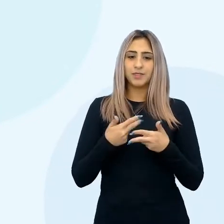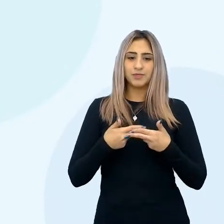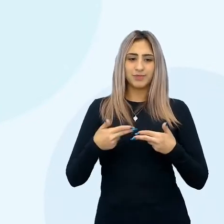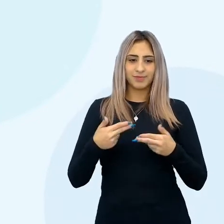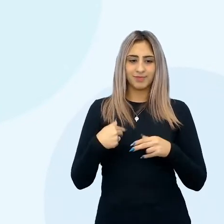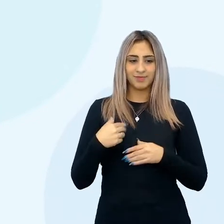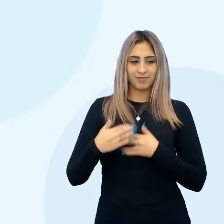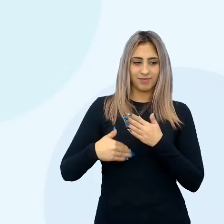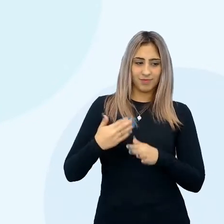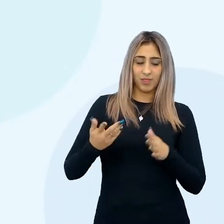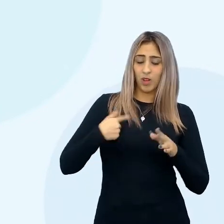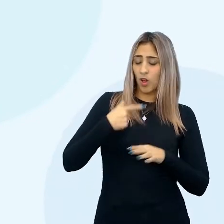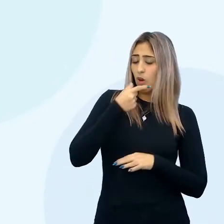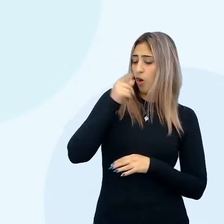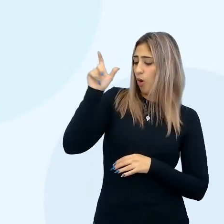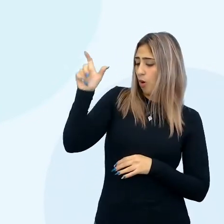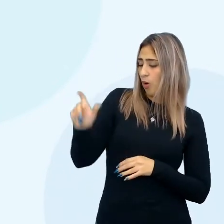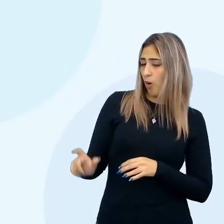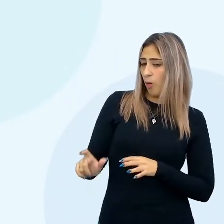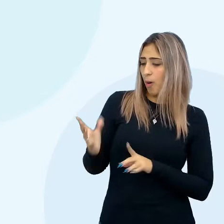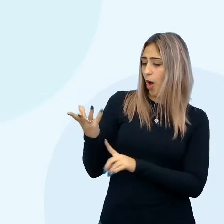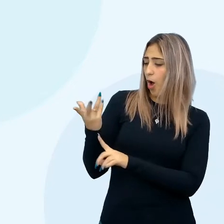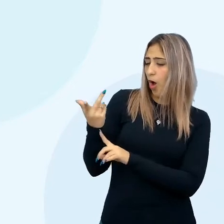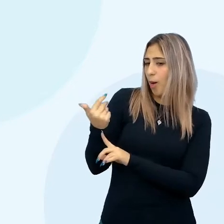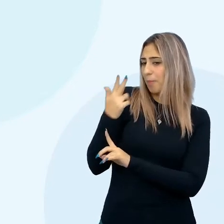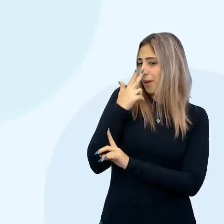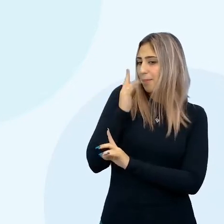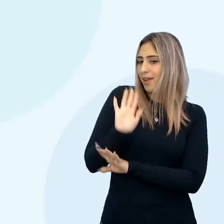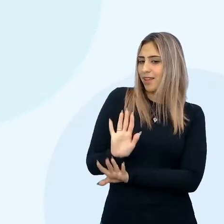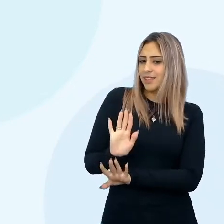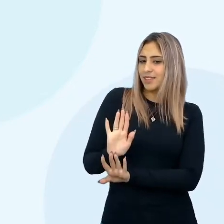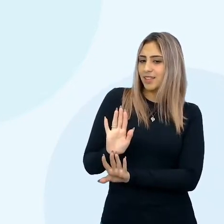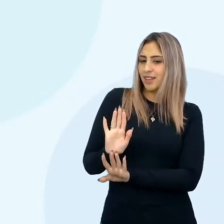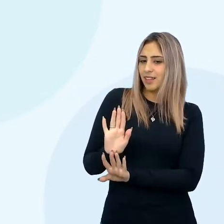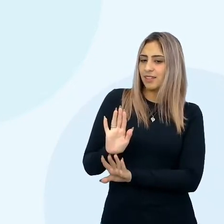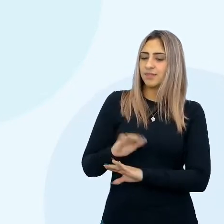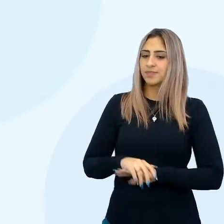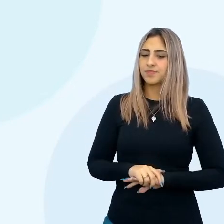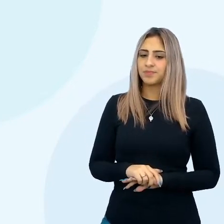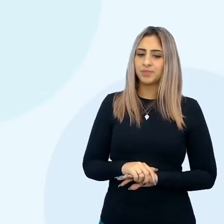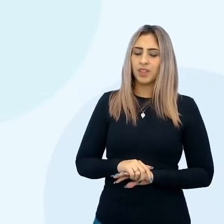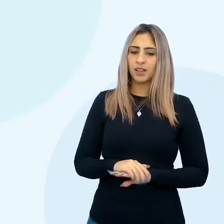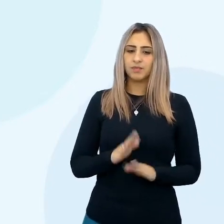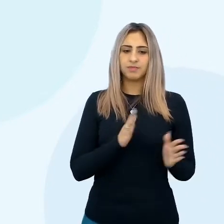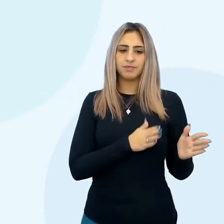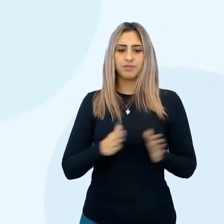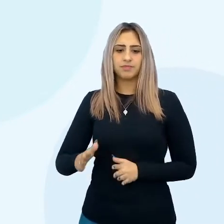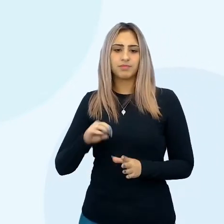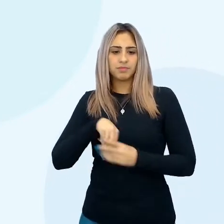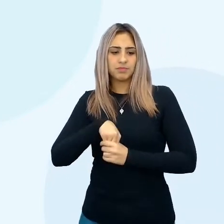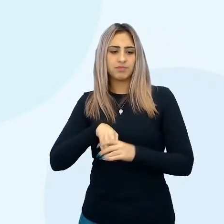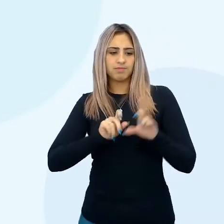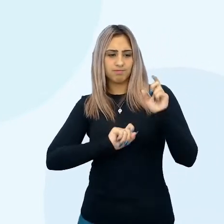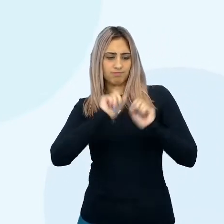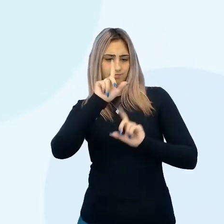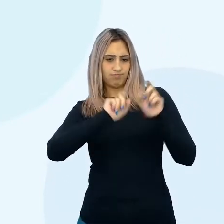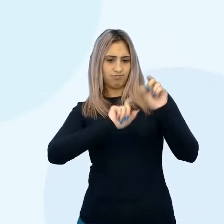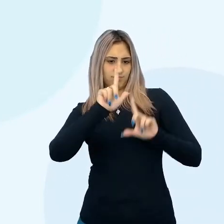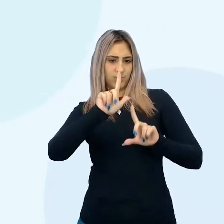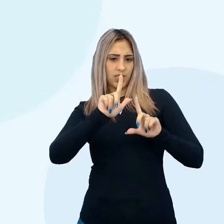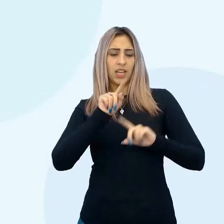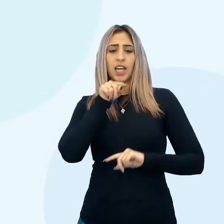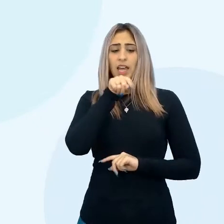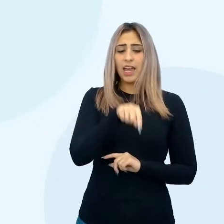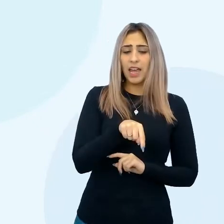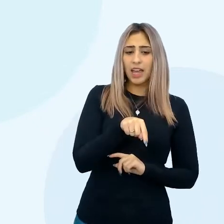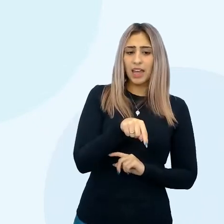tá? O Alto da Compadecida, do Ariano Suassuna, os livros. A Hora da Estrela, da Clarice Lispector.